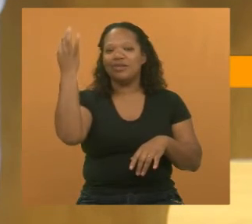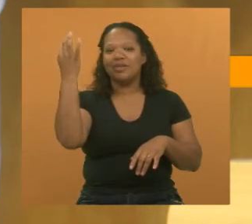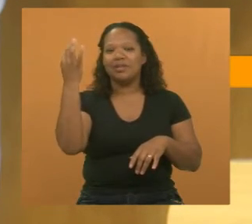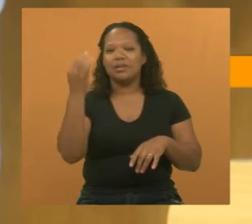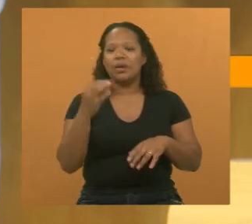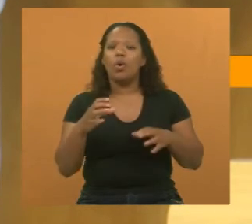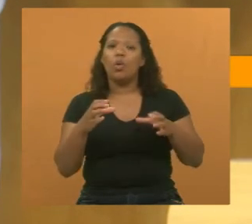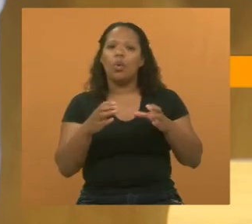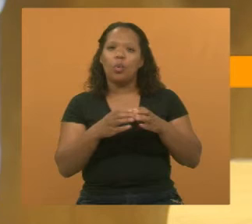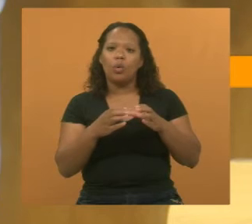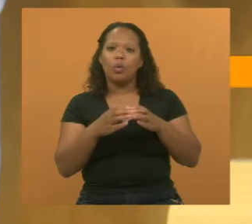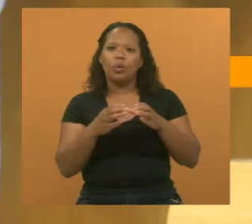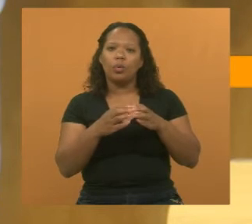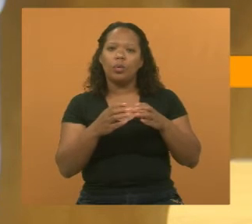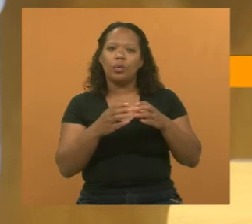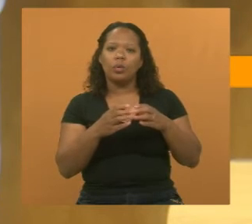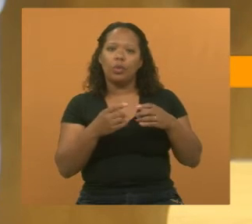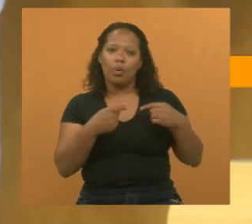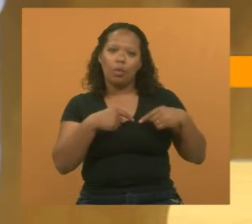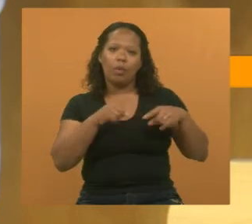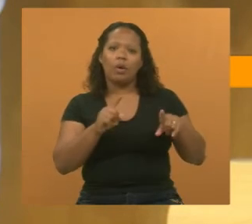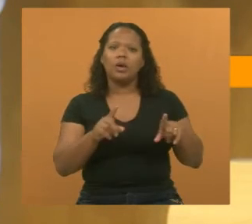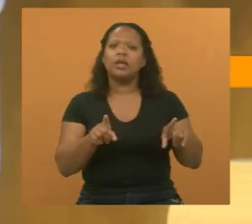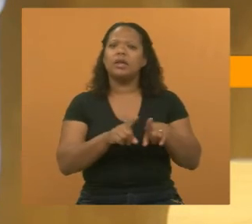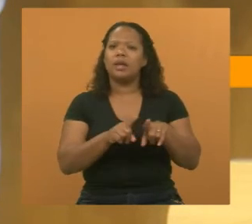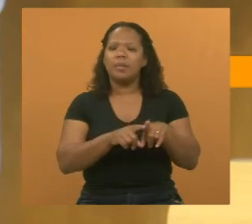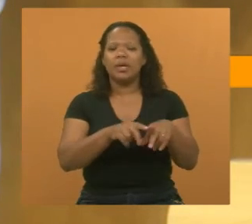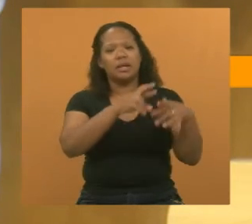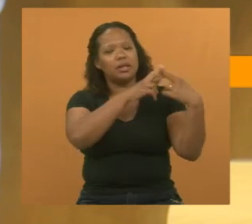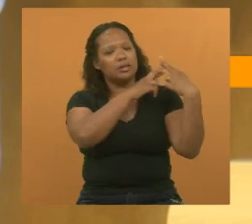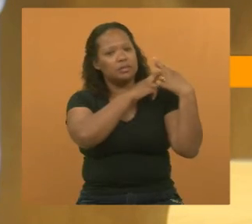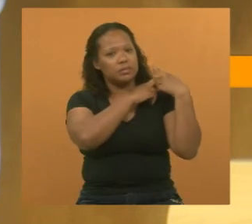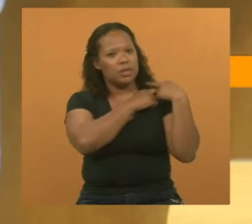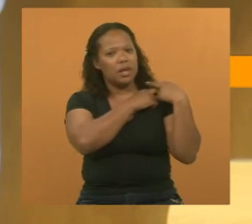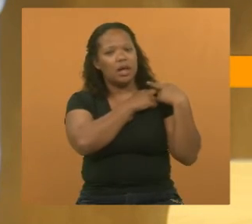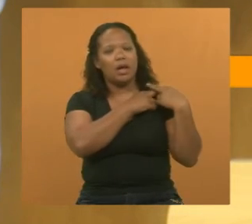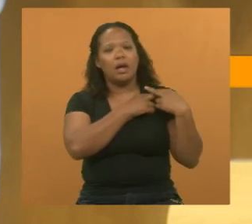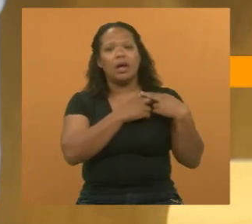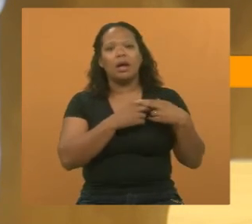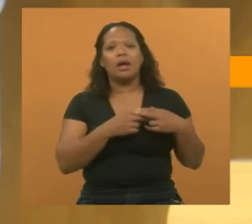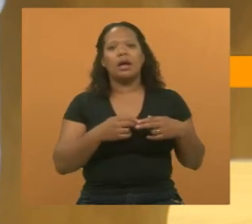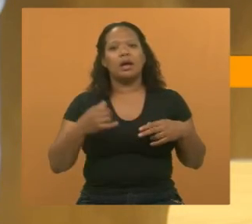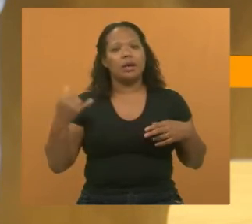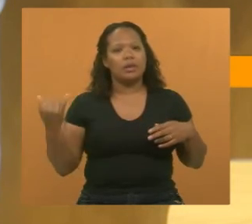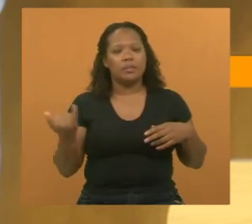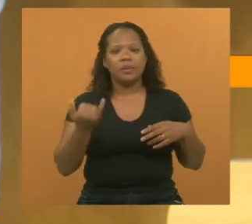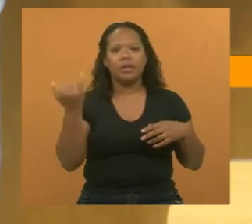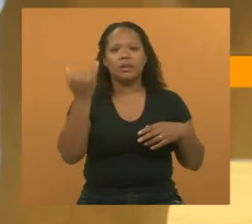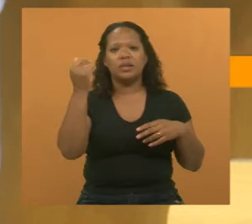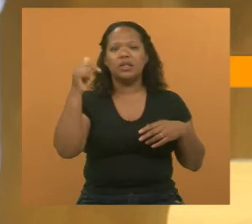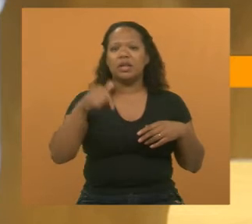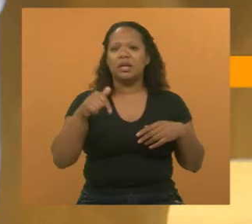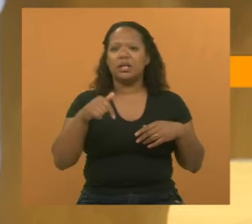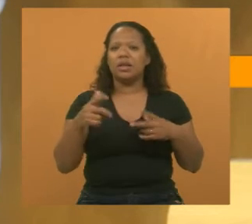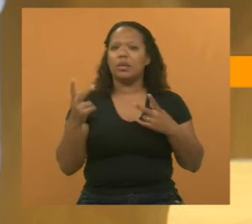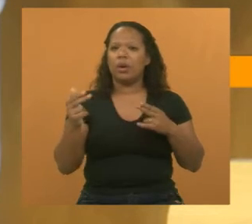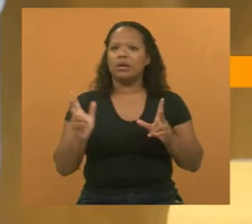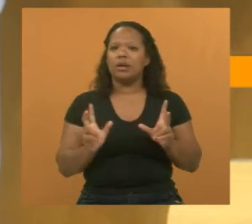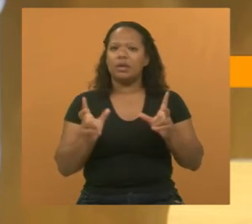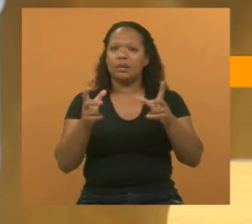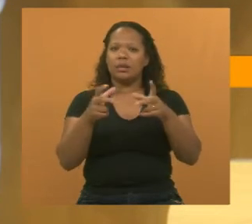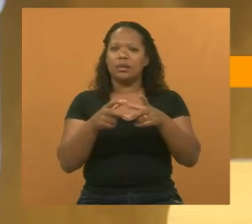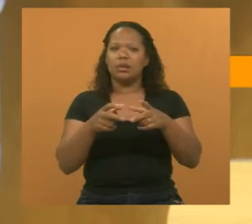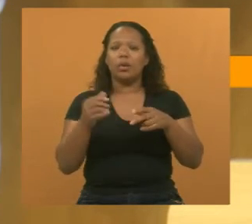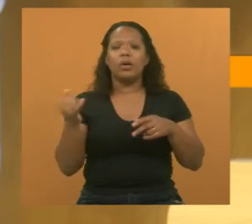também tem que cumprir o seu papel. E o papel que eu entendo como importante da oposição é como a gente faz aqui na Câmara Municipal. O